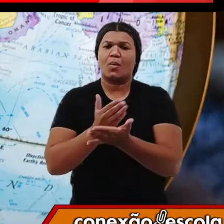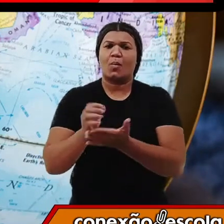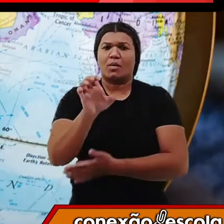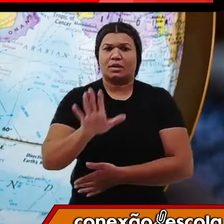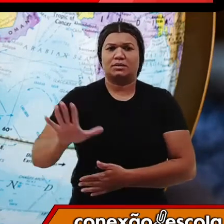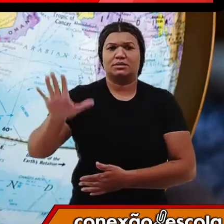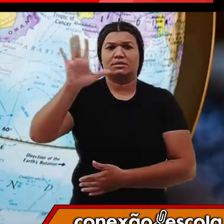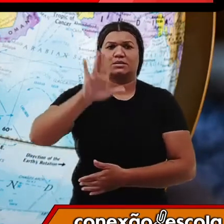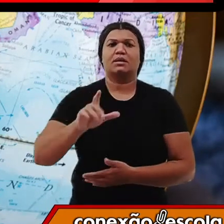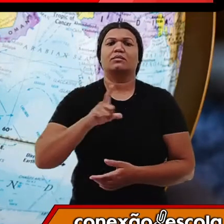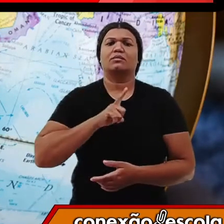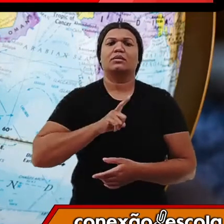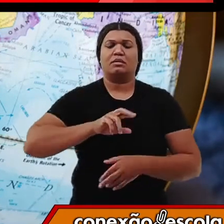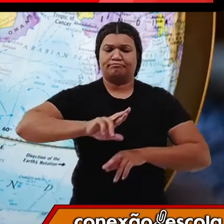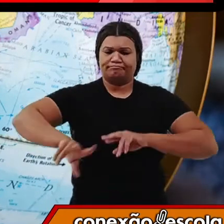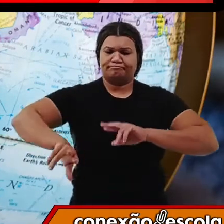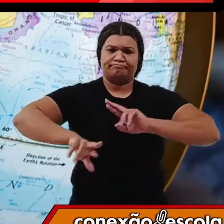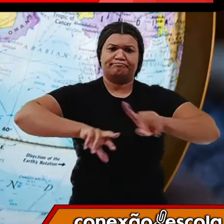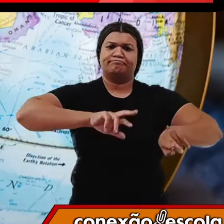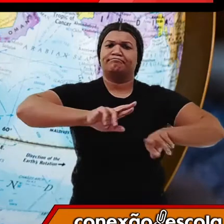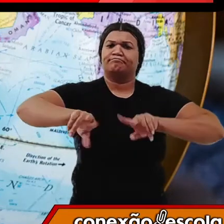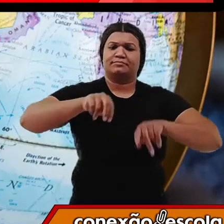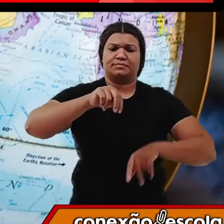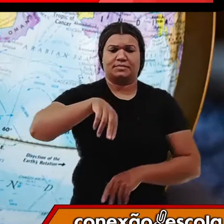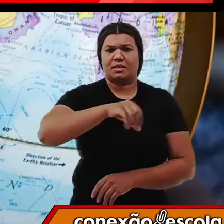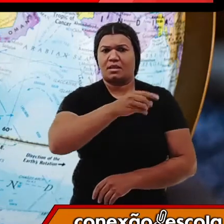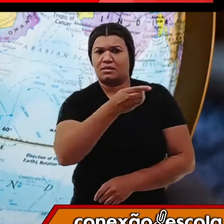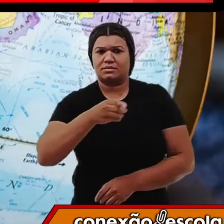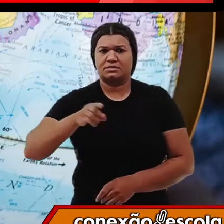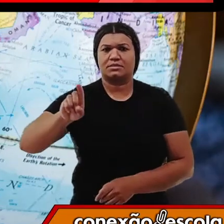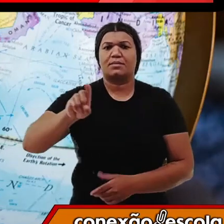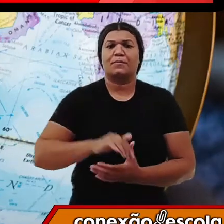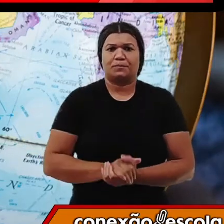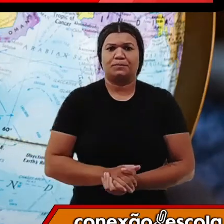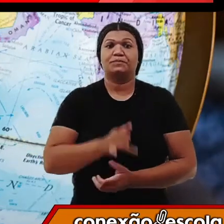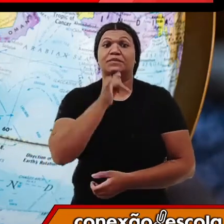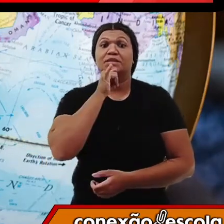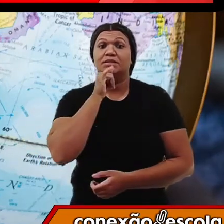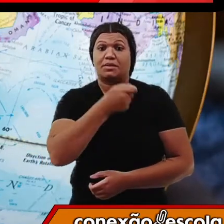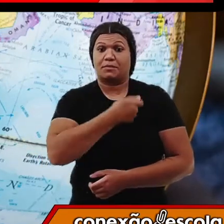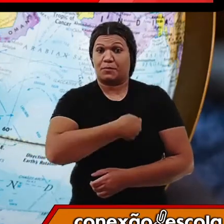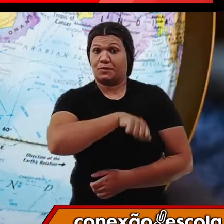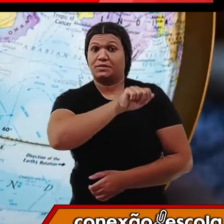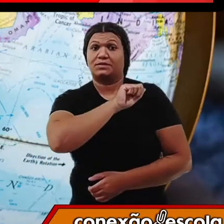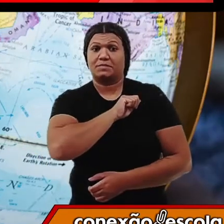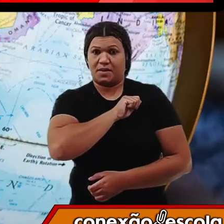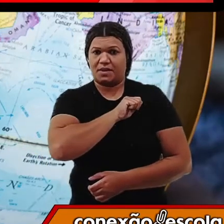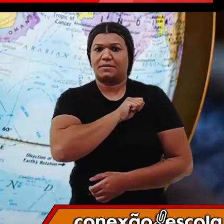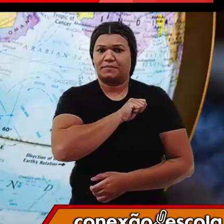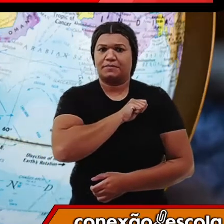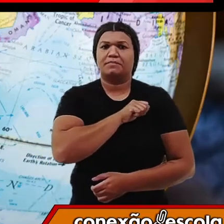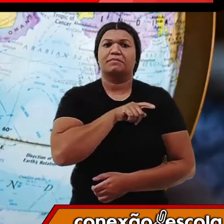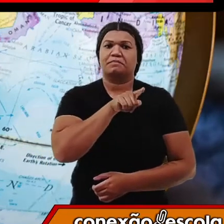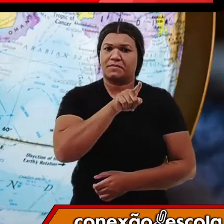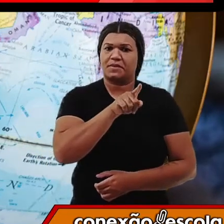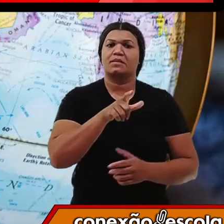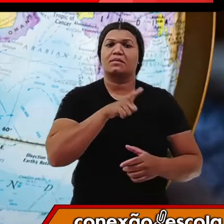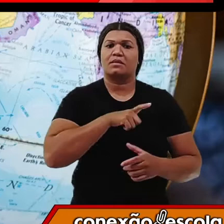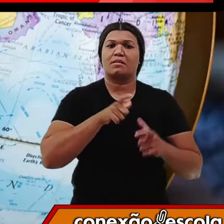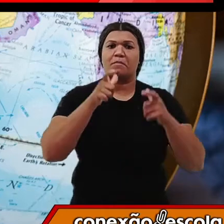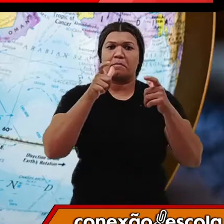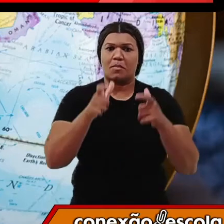são formados por várias nações, como é o caso, por exemplo, da Espanha, onde nós temos o povo